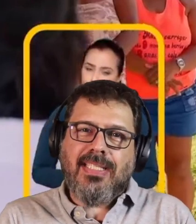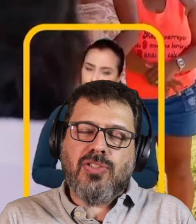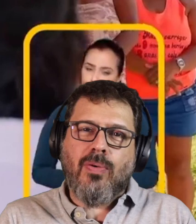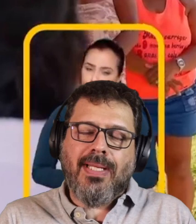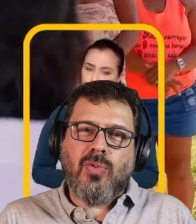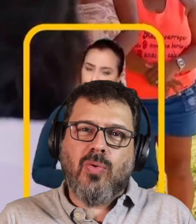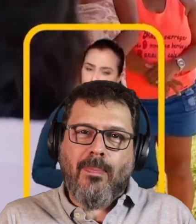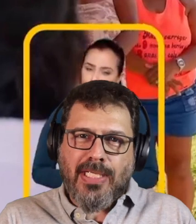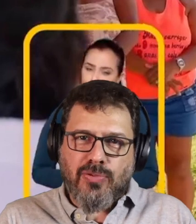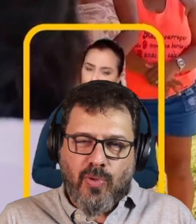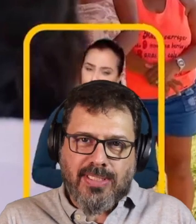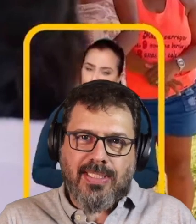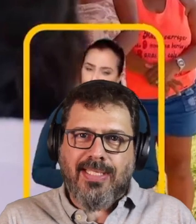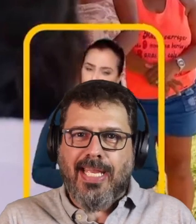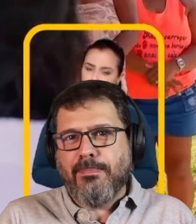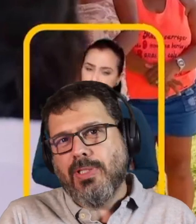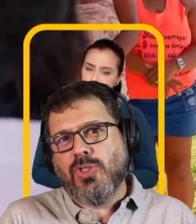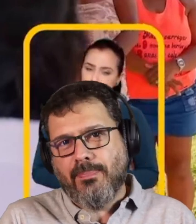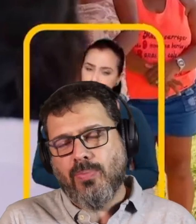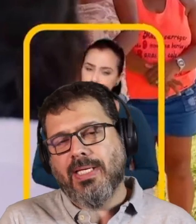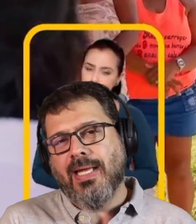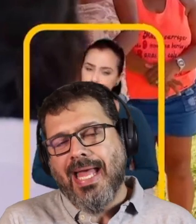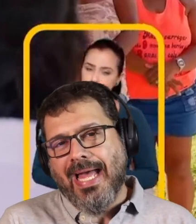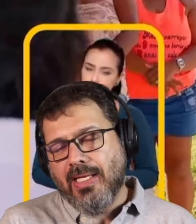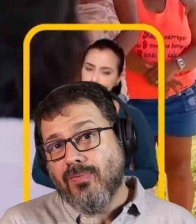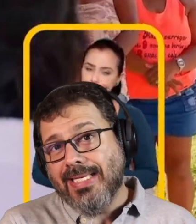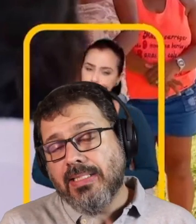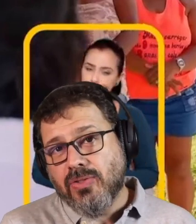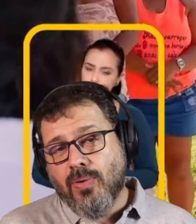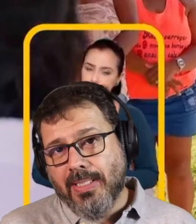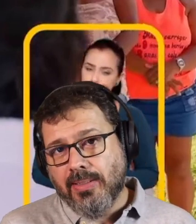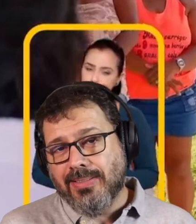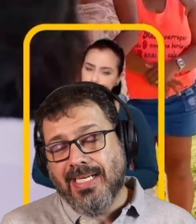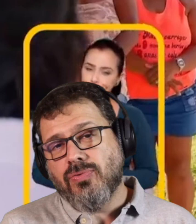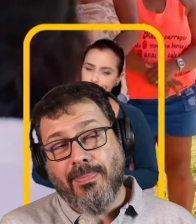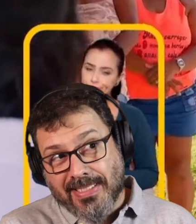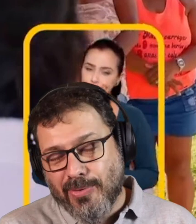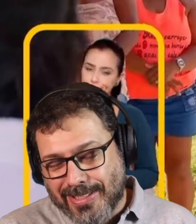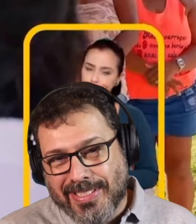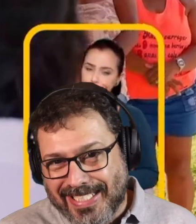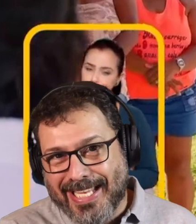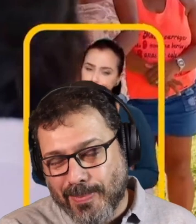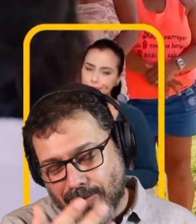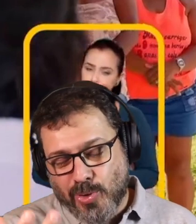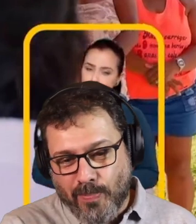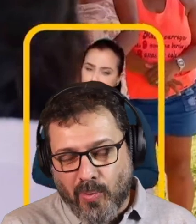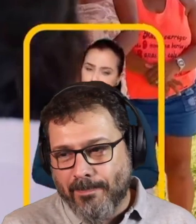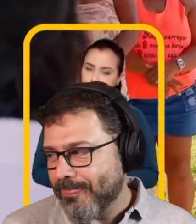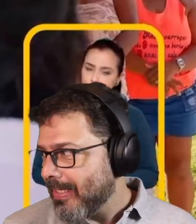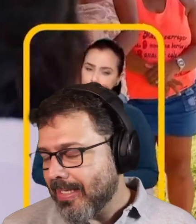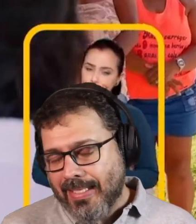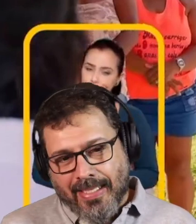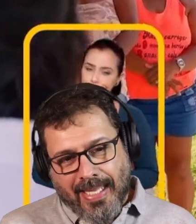se transformando com mais força em política pública, aquilo vai se transformando em transformação da sociedade. Bem, desculpa